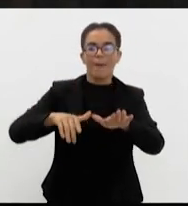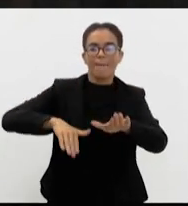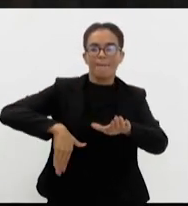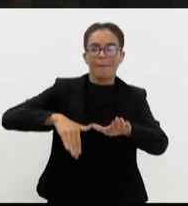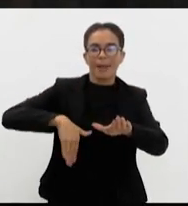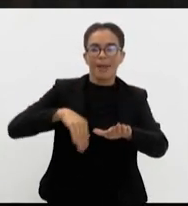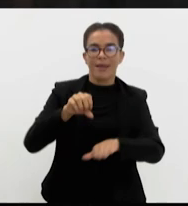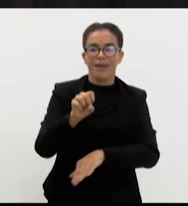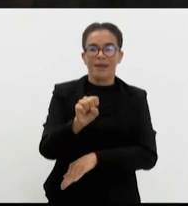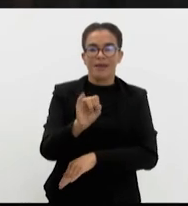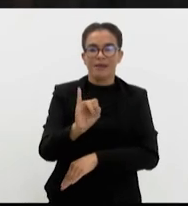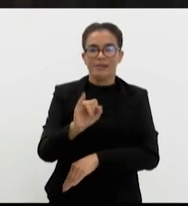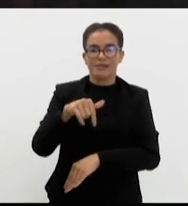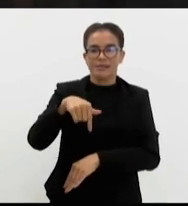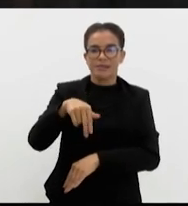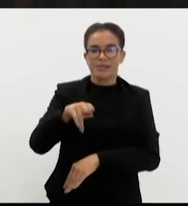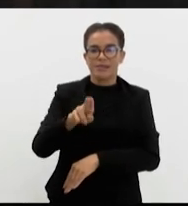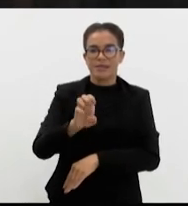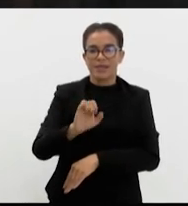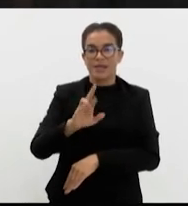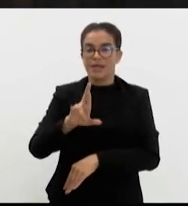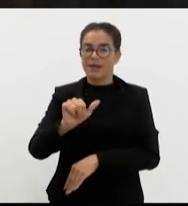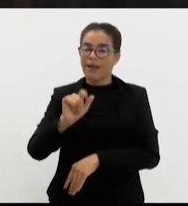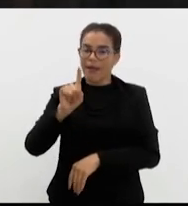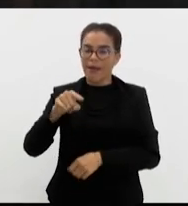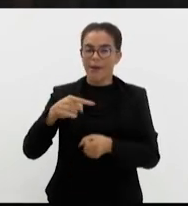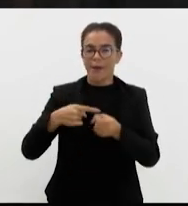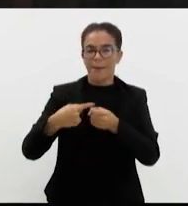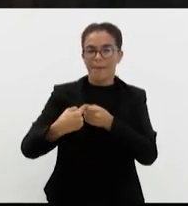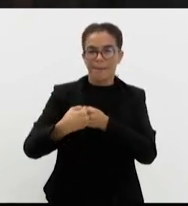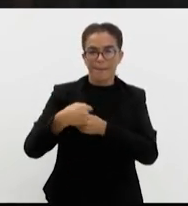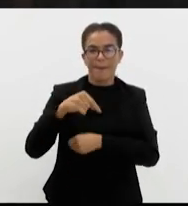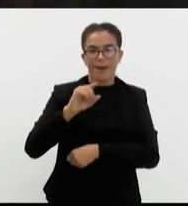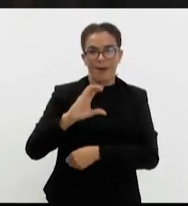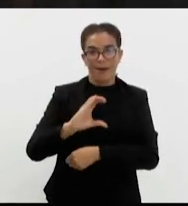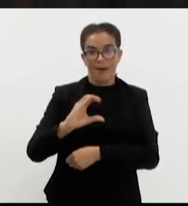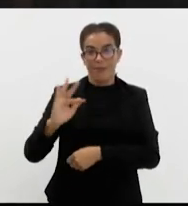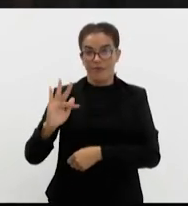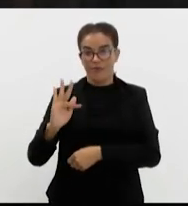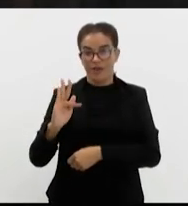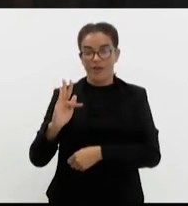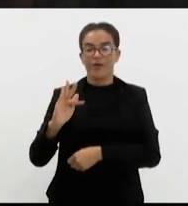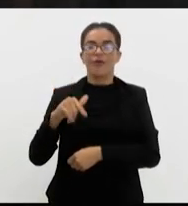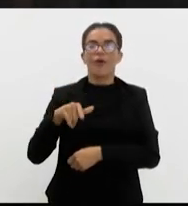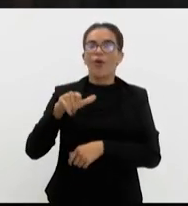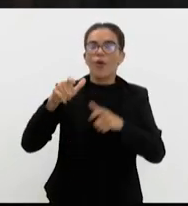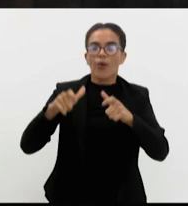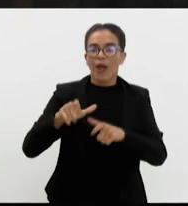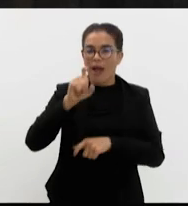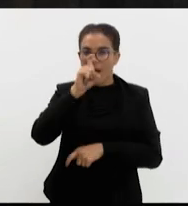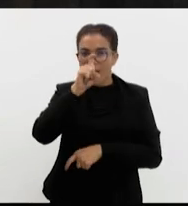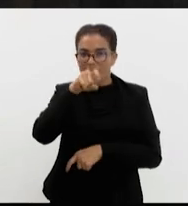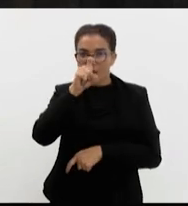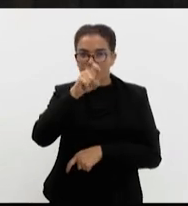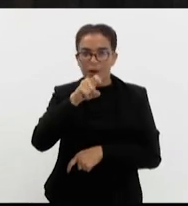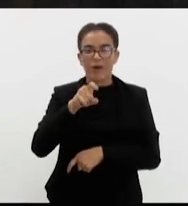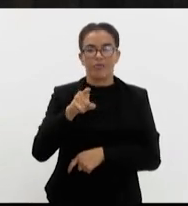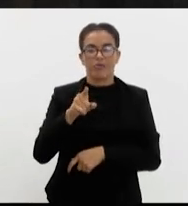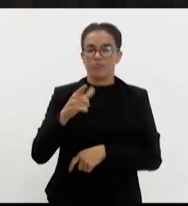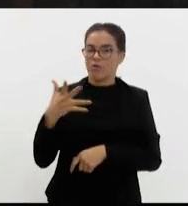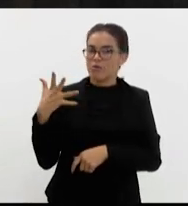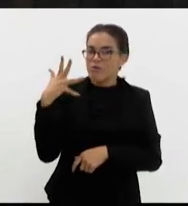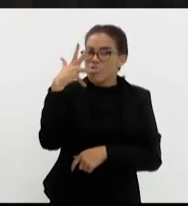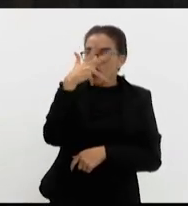Siqueira praia do Siqueira é um bairro de Cabo Frio que fica As Margens da Lagoa de Araruama que tem uma população